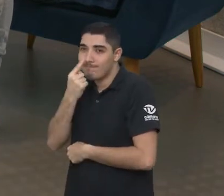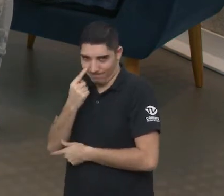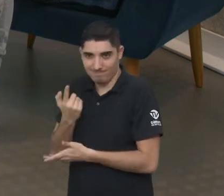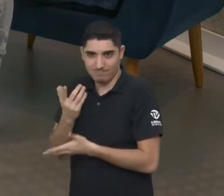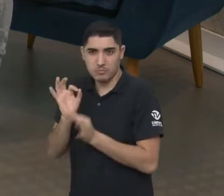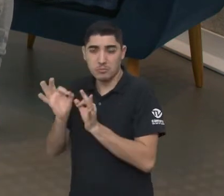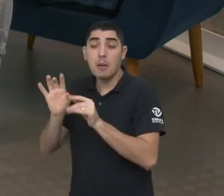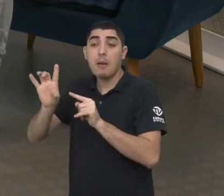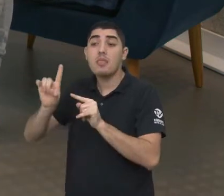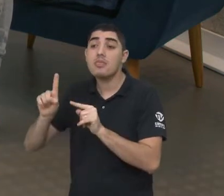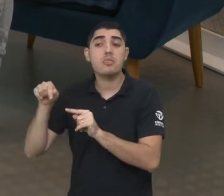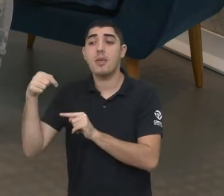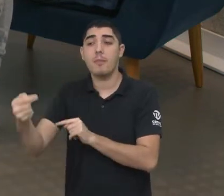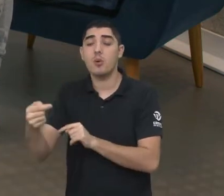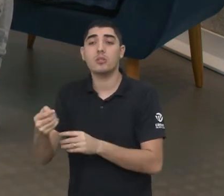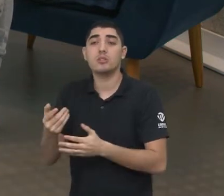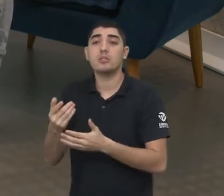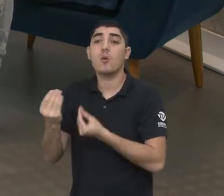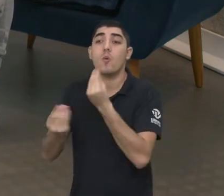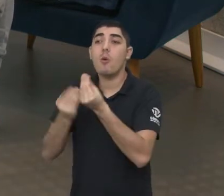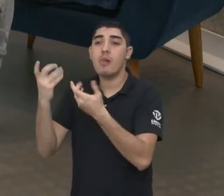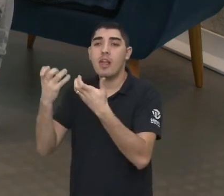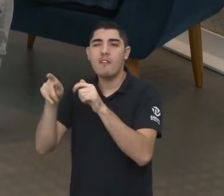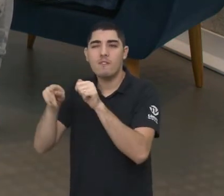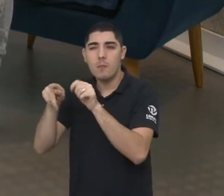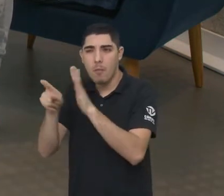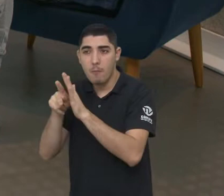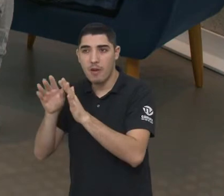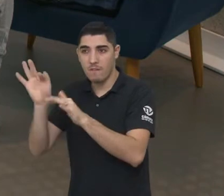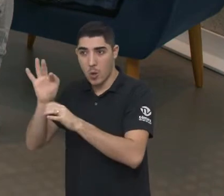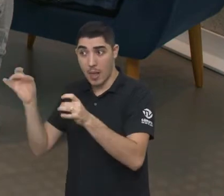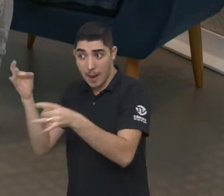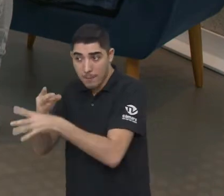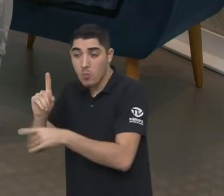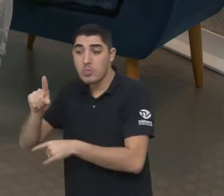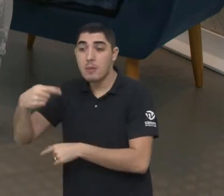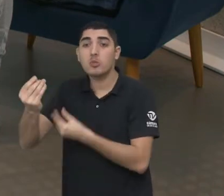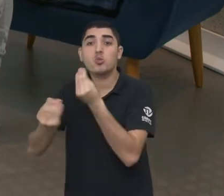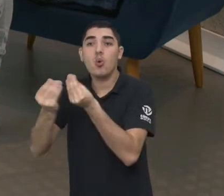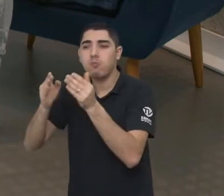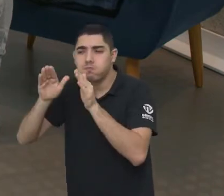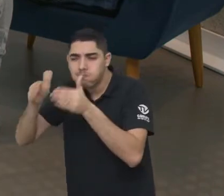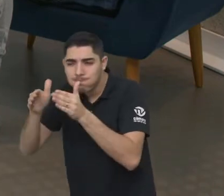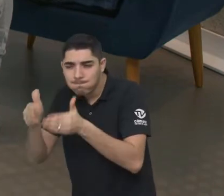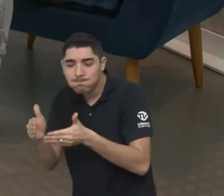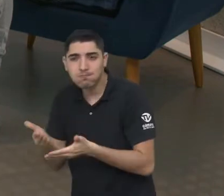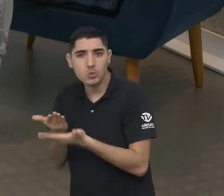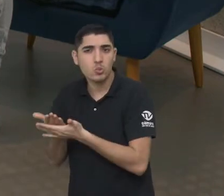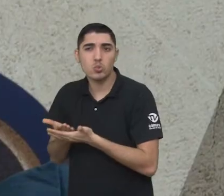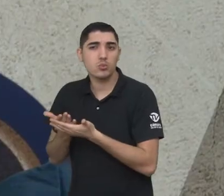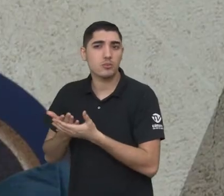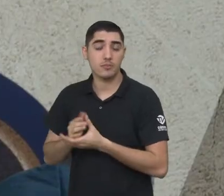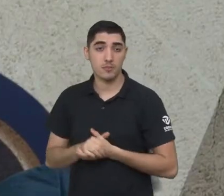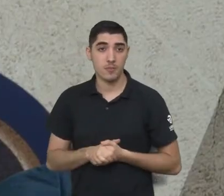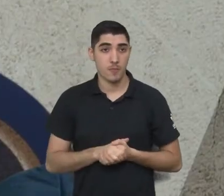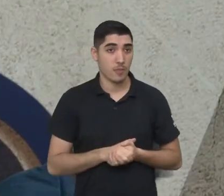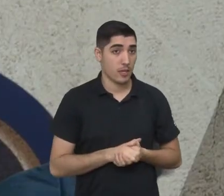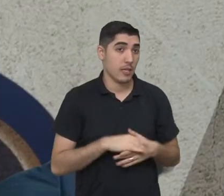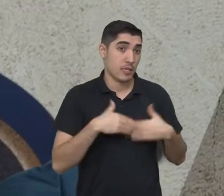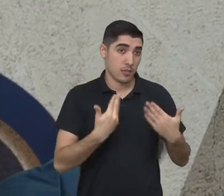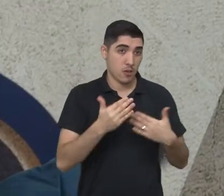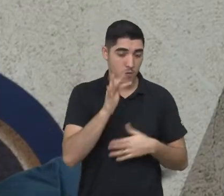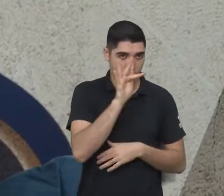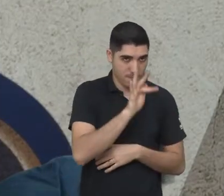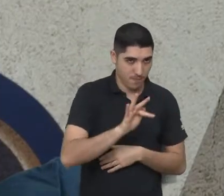identifica. Depois disso, né, como é que vão ser as especializações quando ele sai da faculdade? Sim, exatamente. Quando ele passa